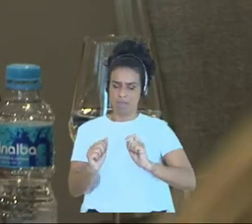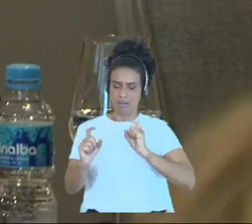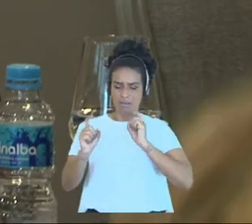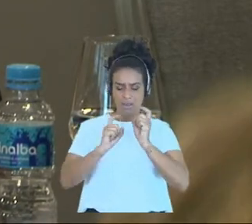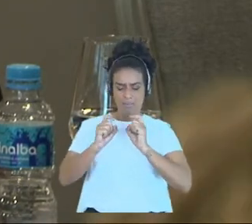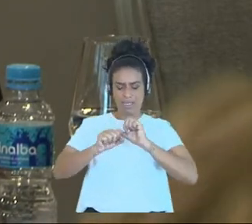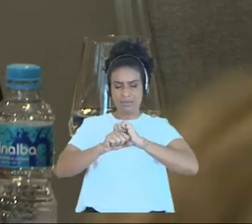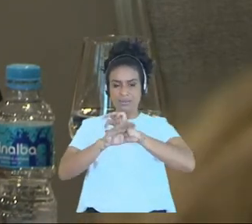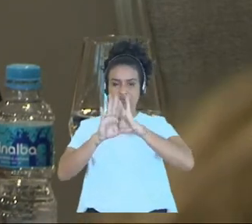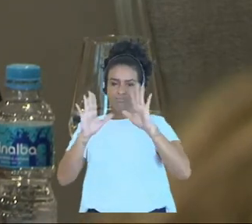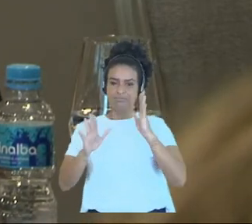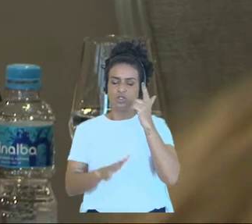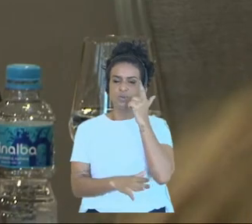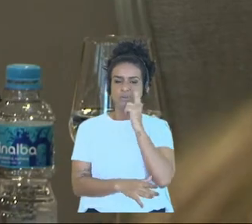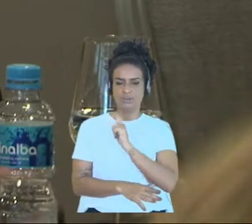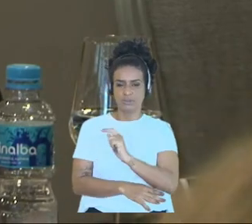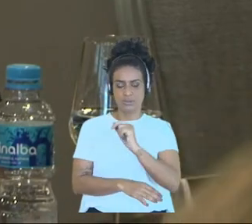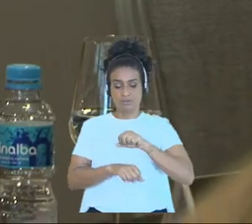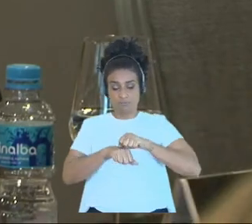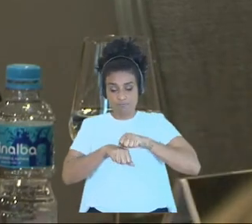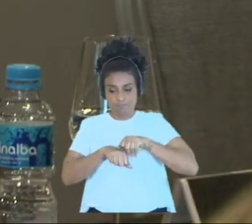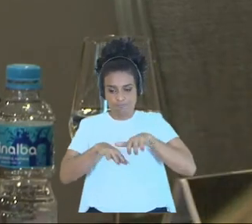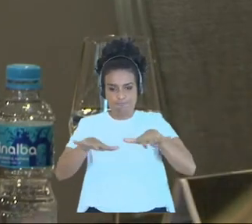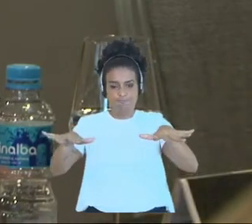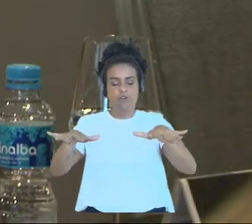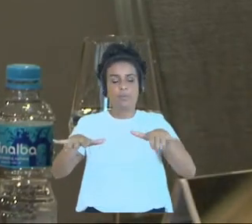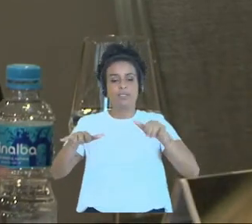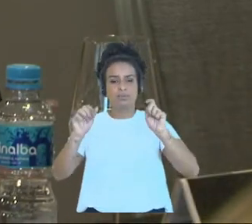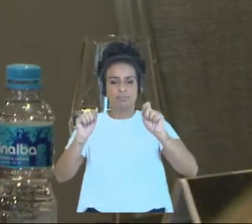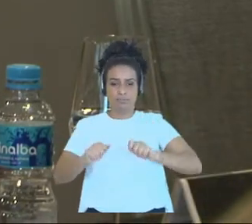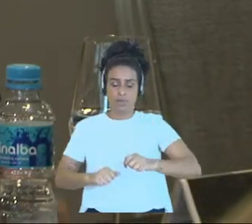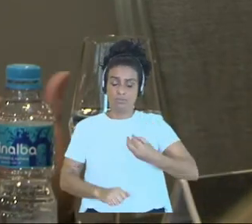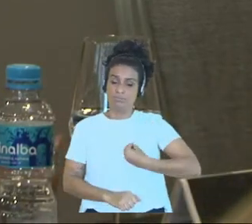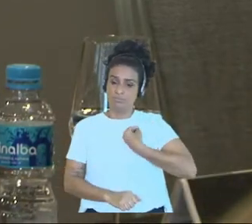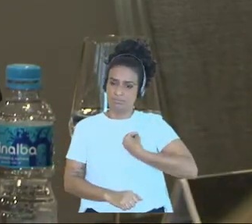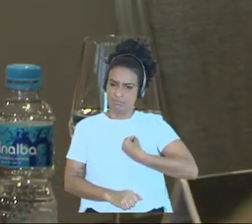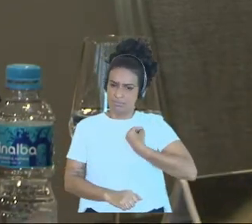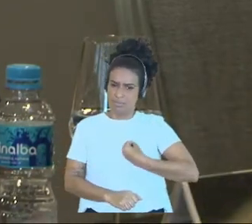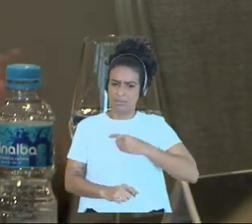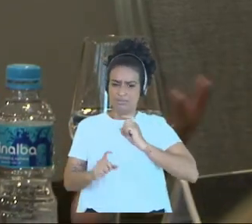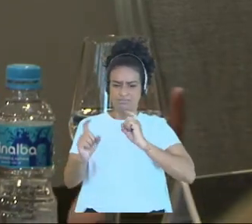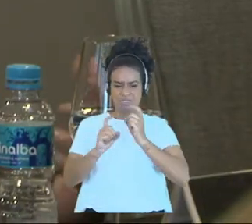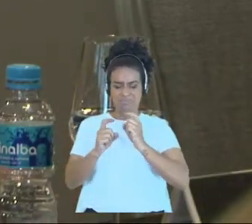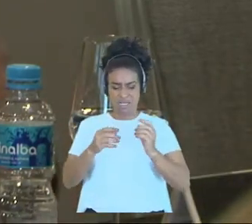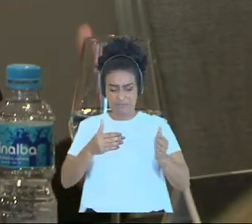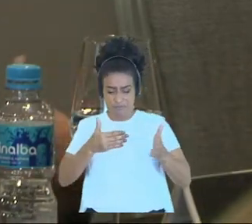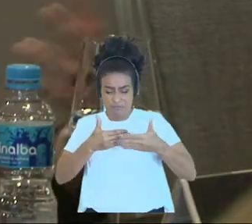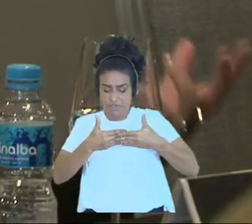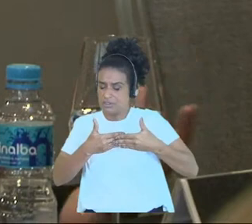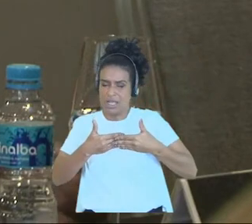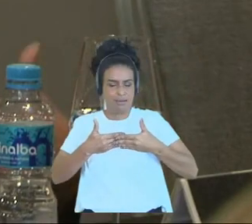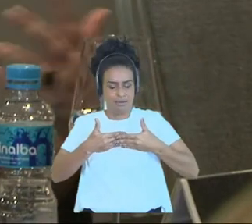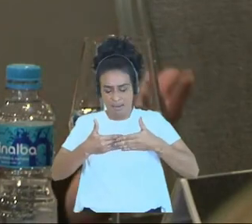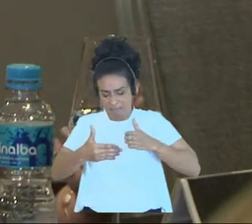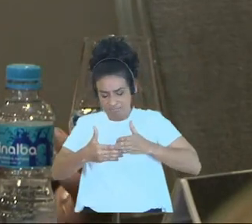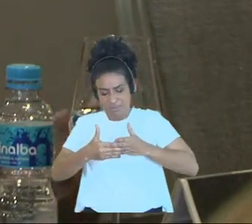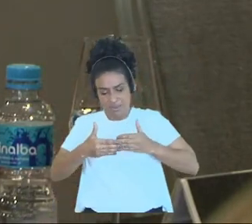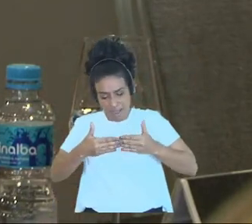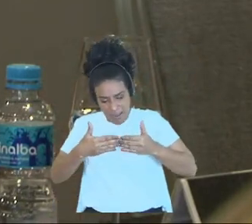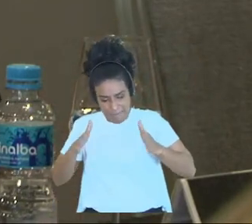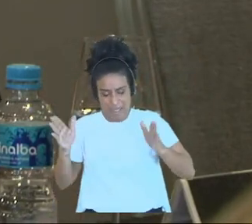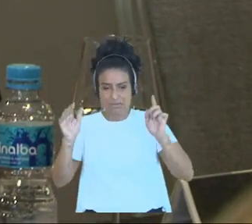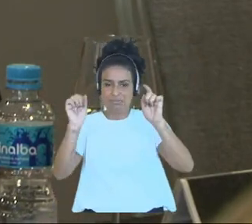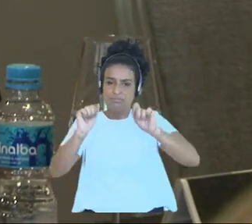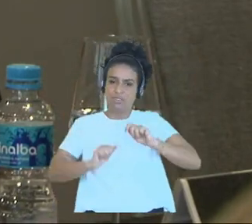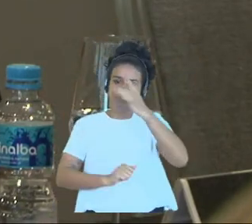mais claro, que conscientize todo mundo, porque é muito importante isso, a participação de todo mundo no debate, que ele não fique aqui circunscrito a essa sala, quem está assistindo a